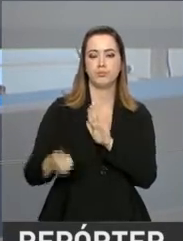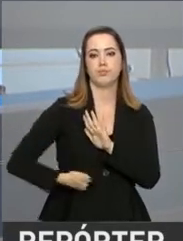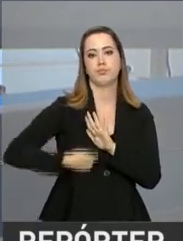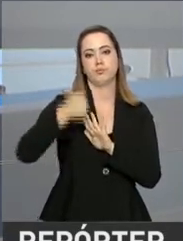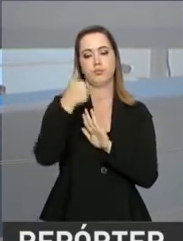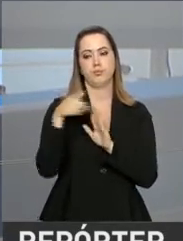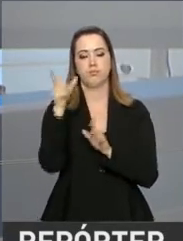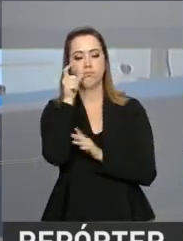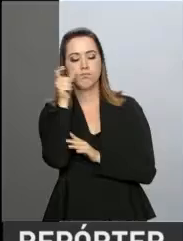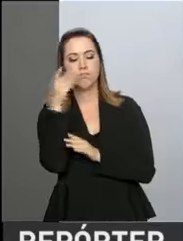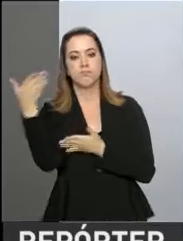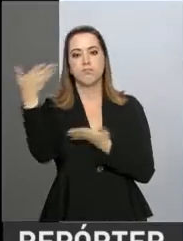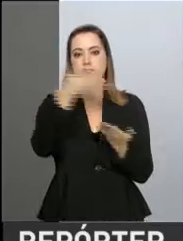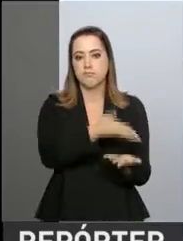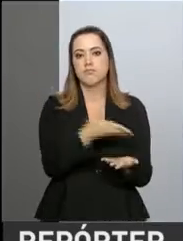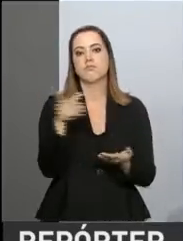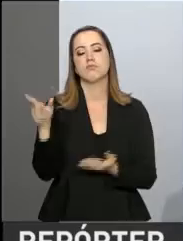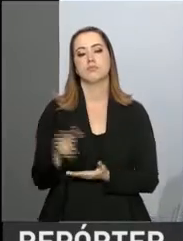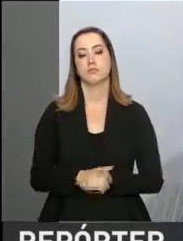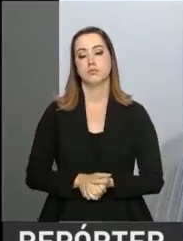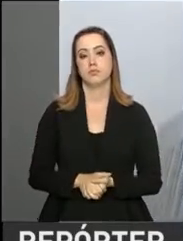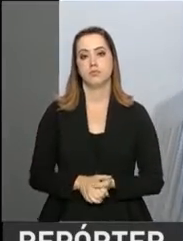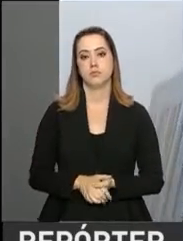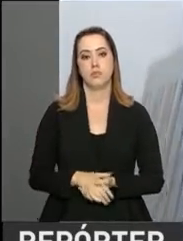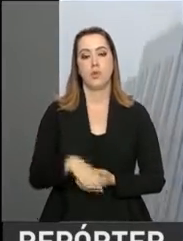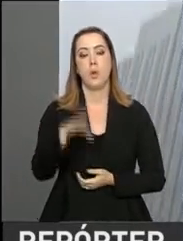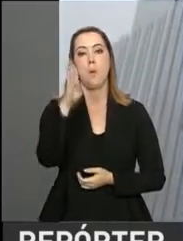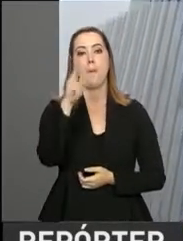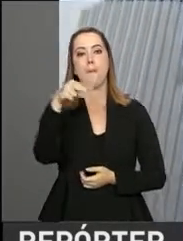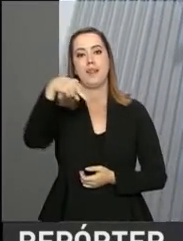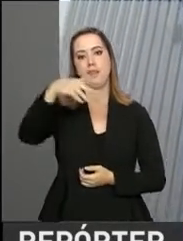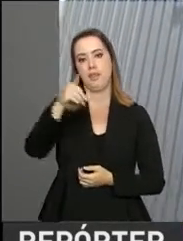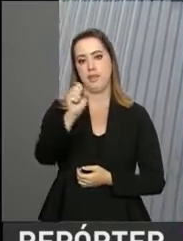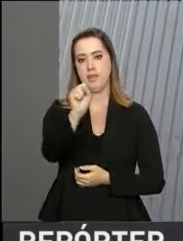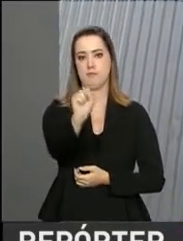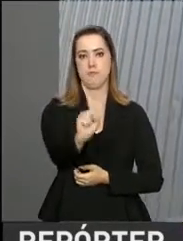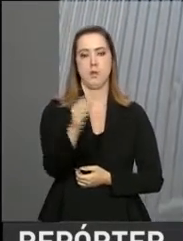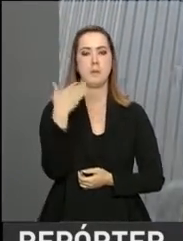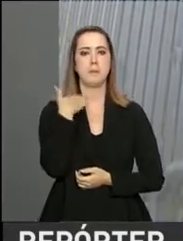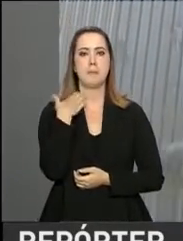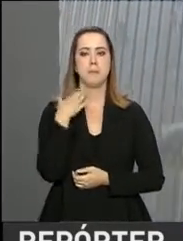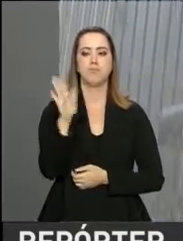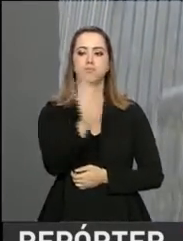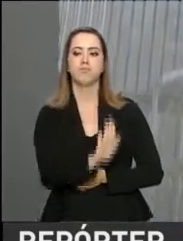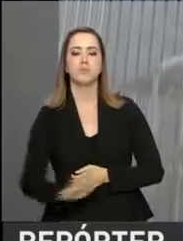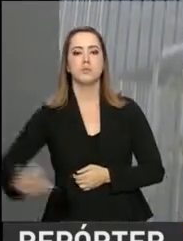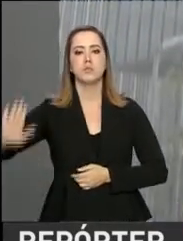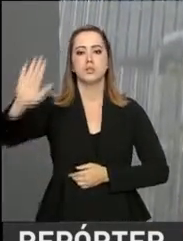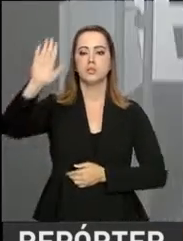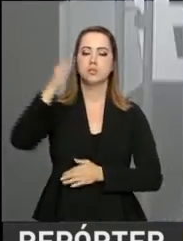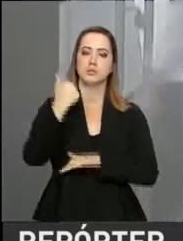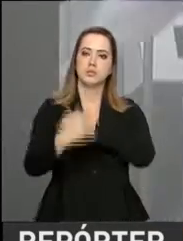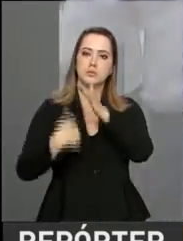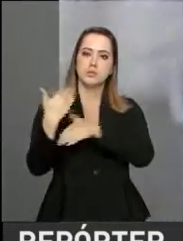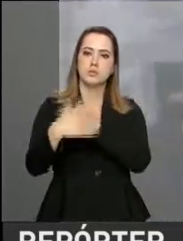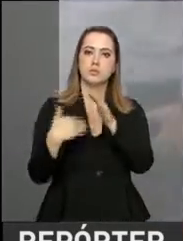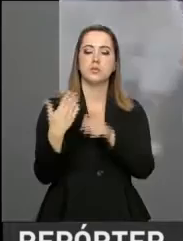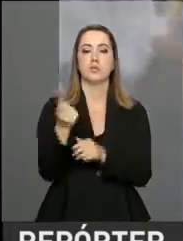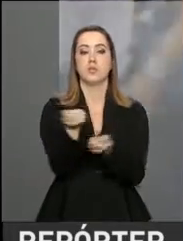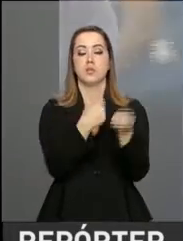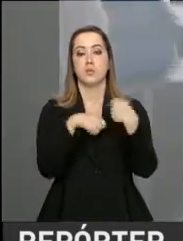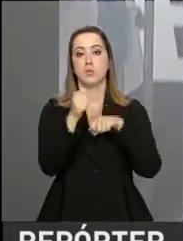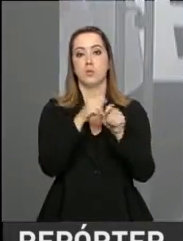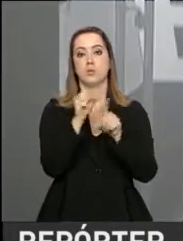investidores o bnds o banco nacional do desenvolvimento econômico e social vai conceder